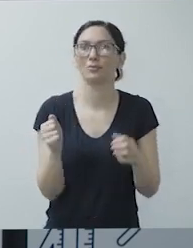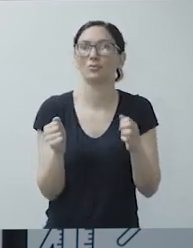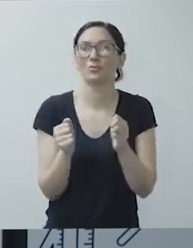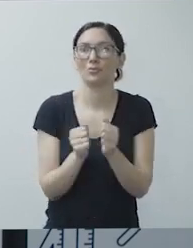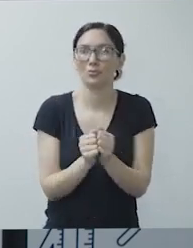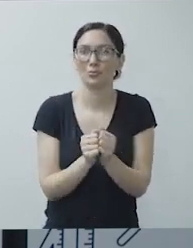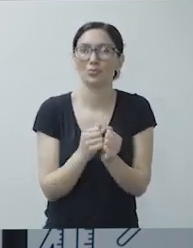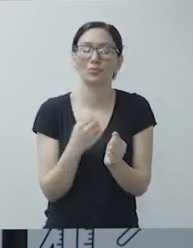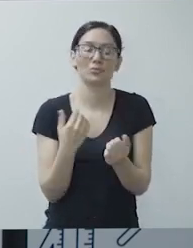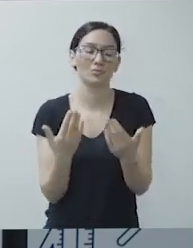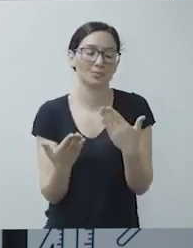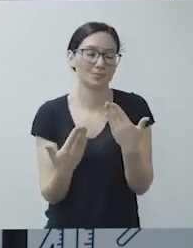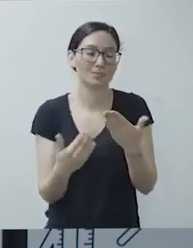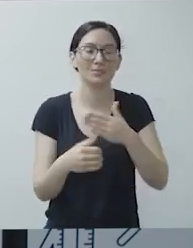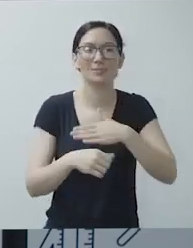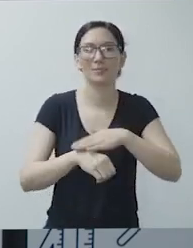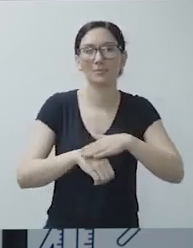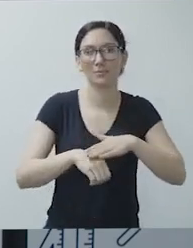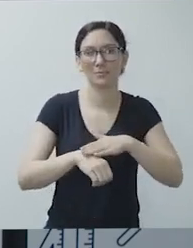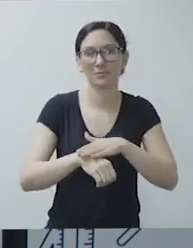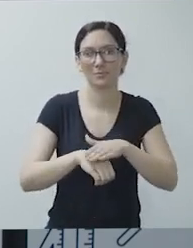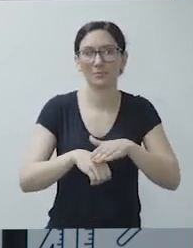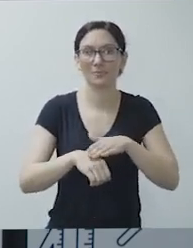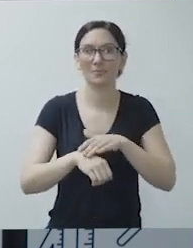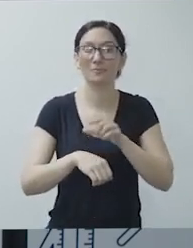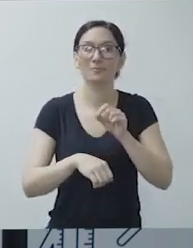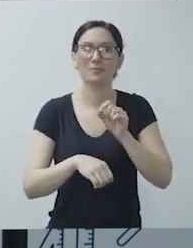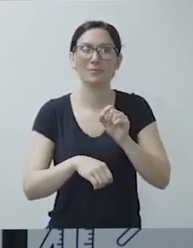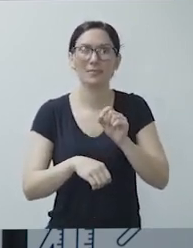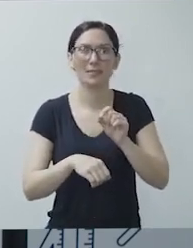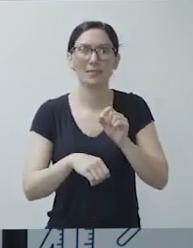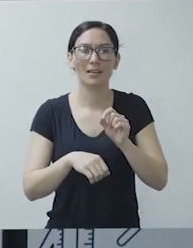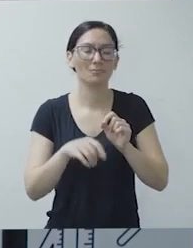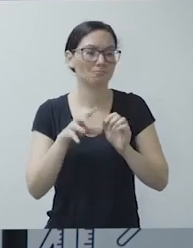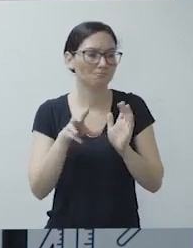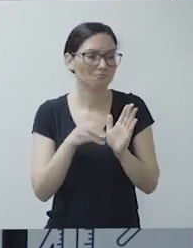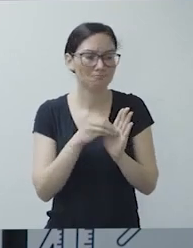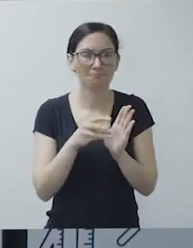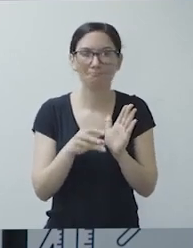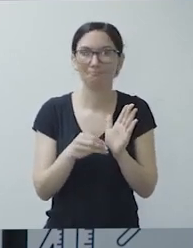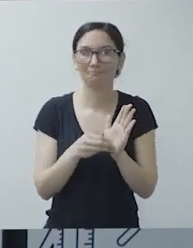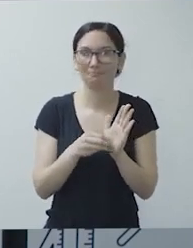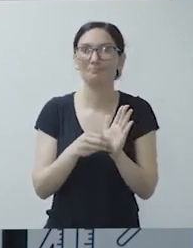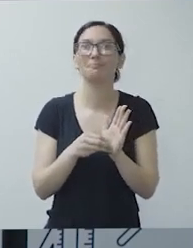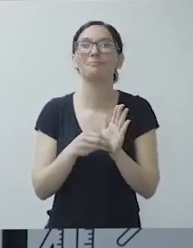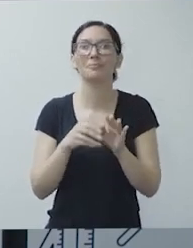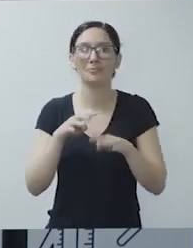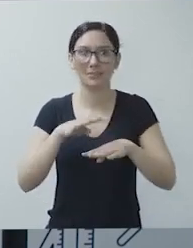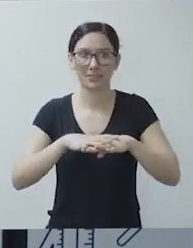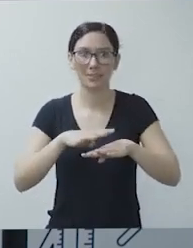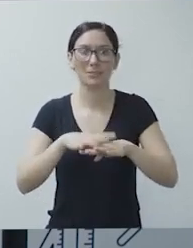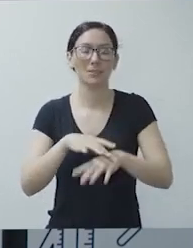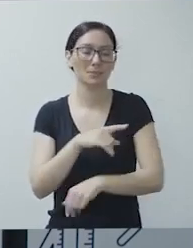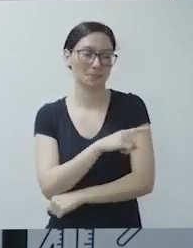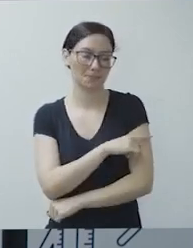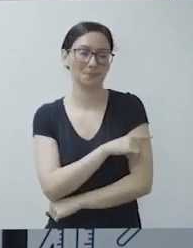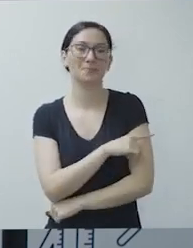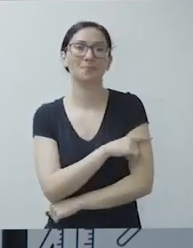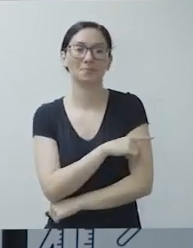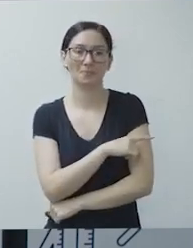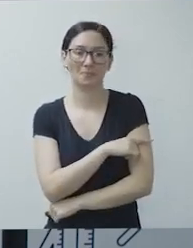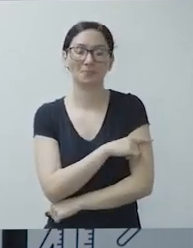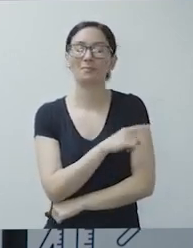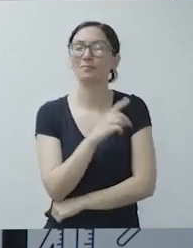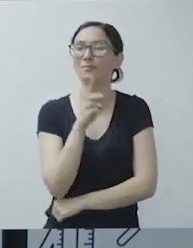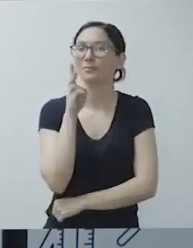vamos conversar conteúdos matemáticos do primeiro ano. Lembrando que